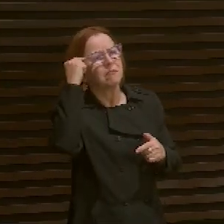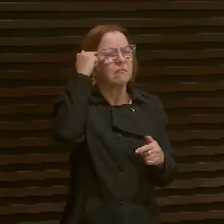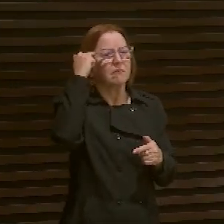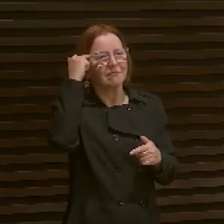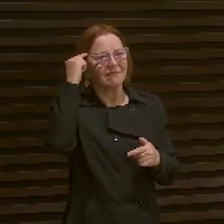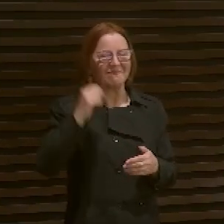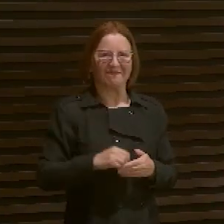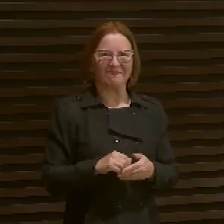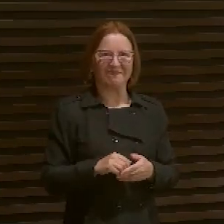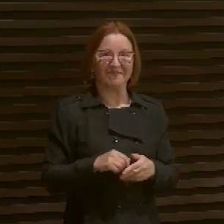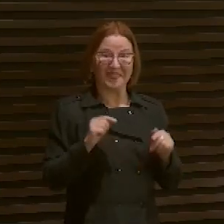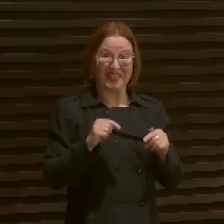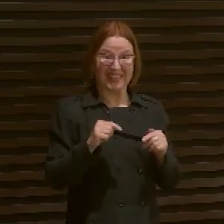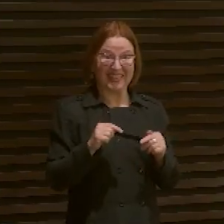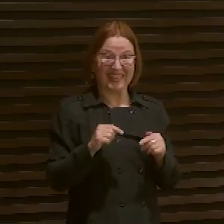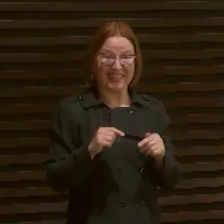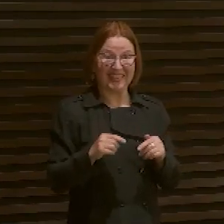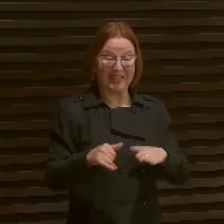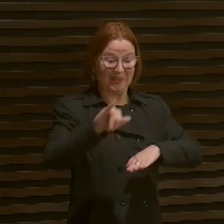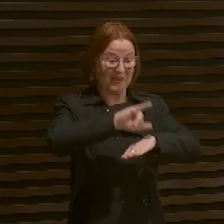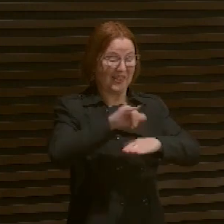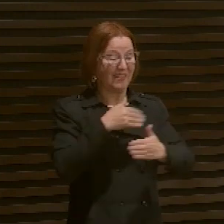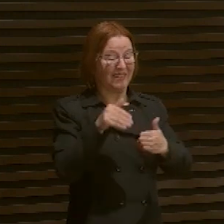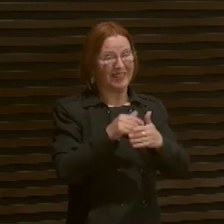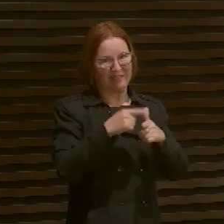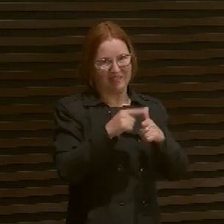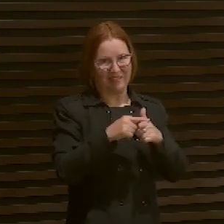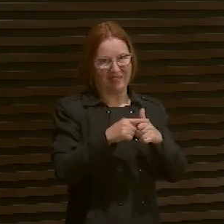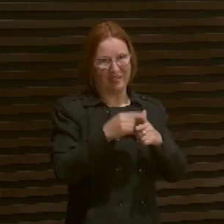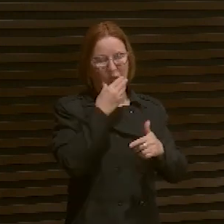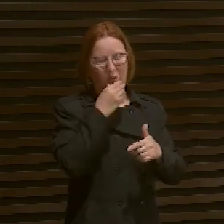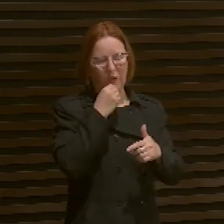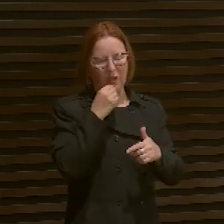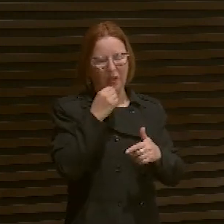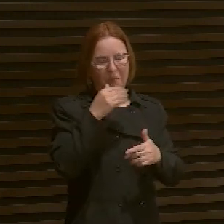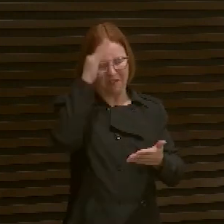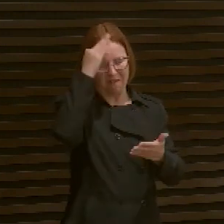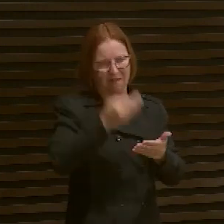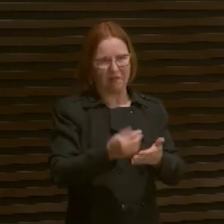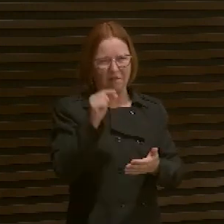Então, irmãos, aqui está o cerne de todo o problema. Homem de pequena fé.